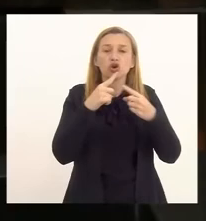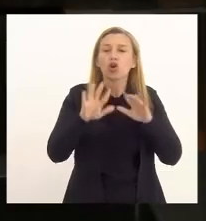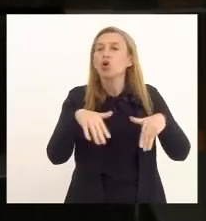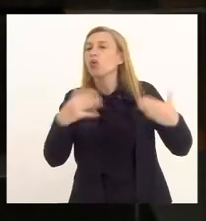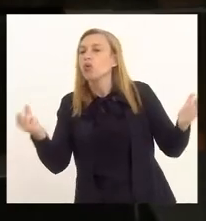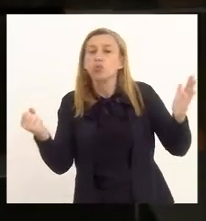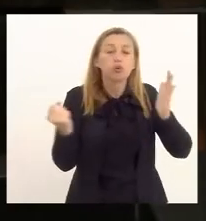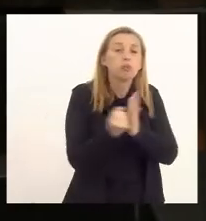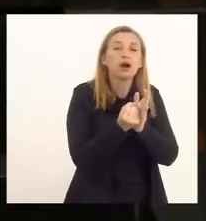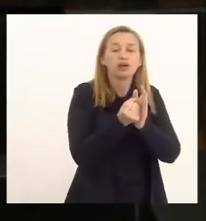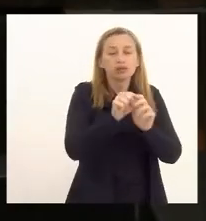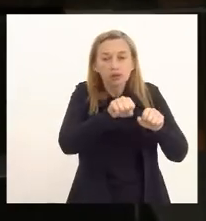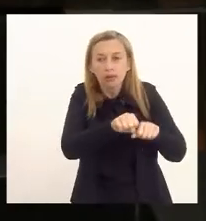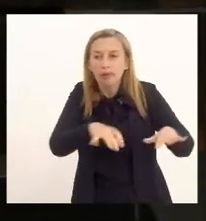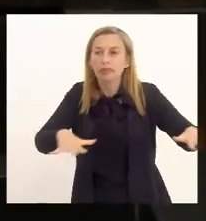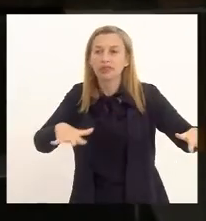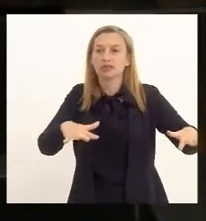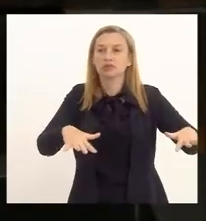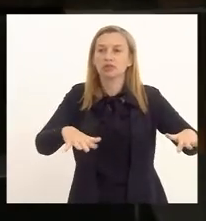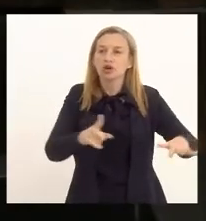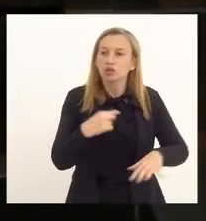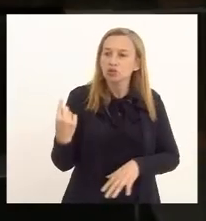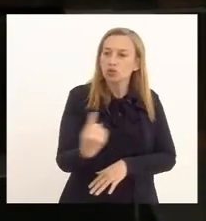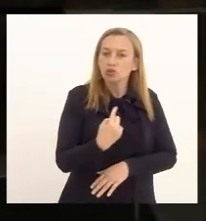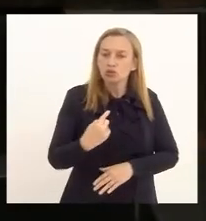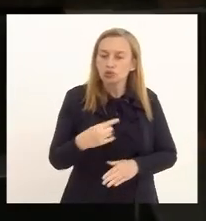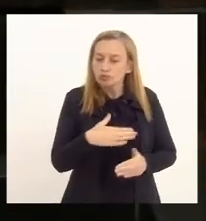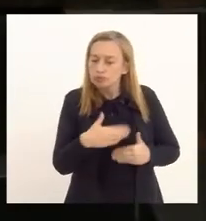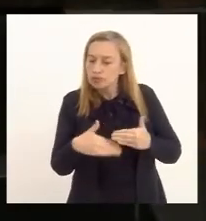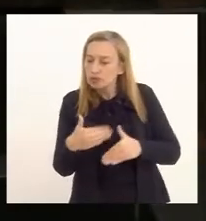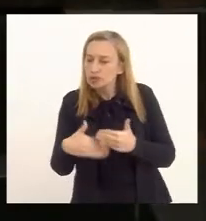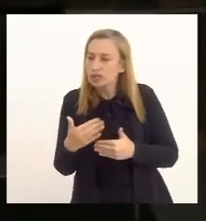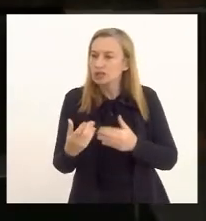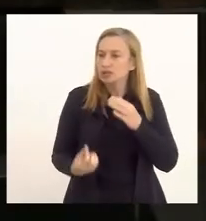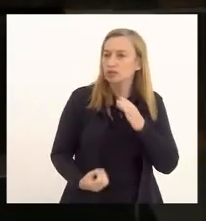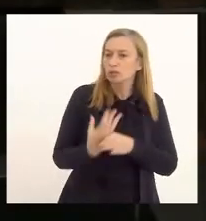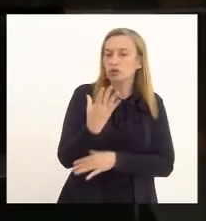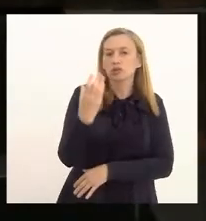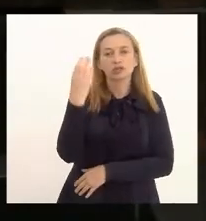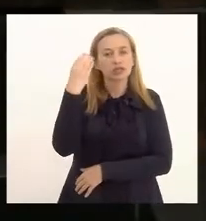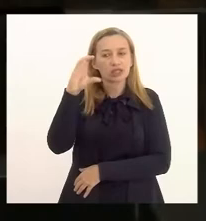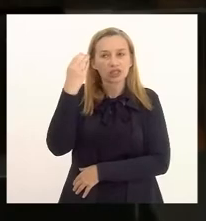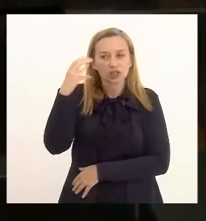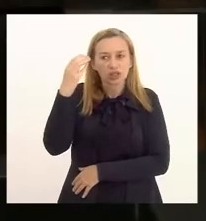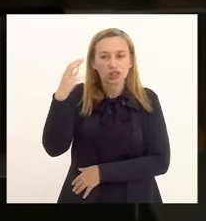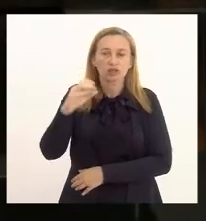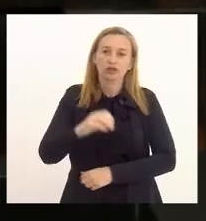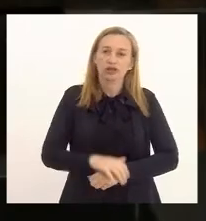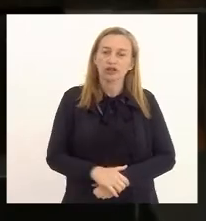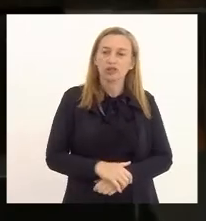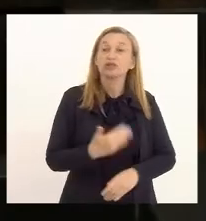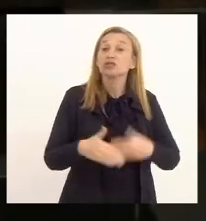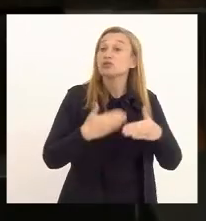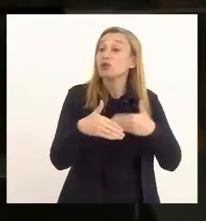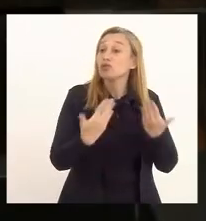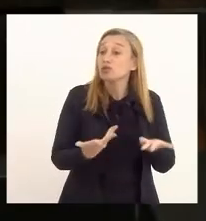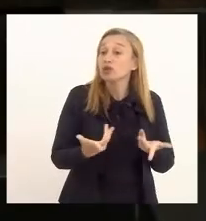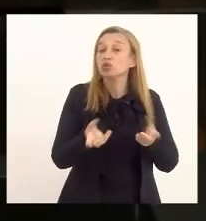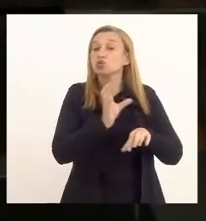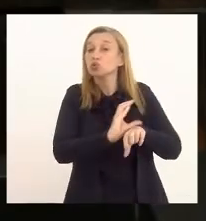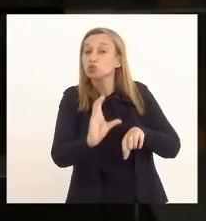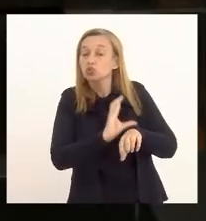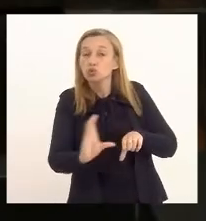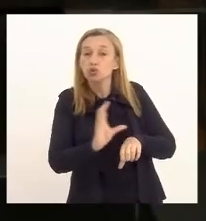impacto da pandemia no nosso processo de produção científica, de desenvolvimento dos cursos,